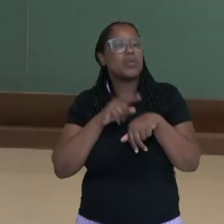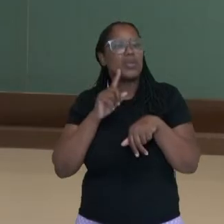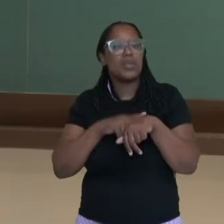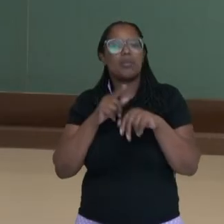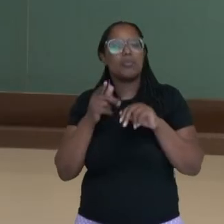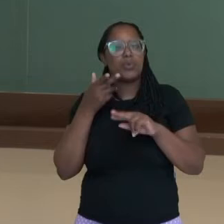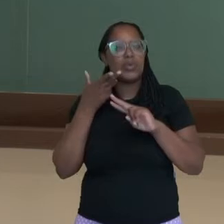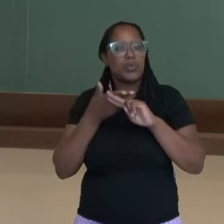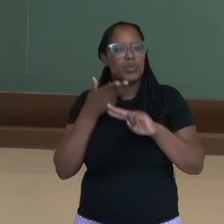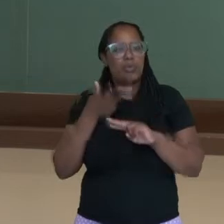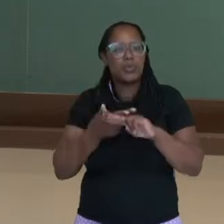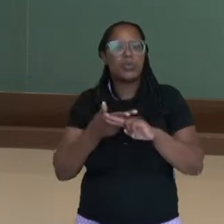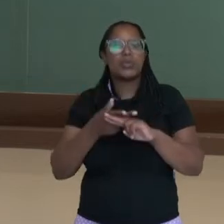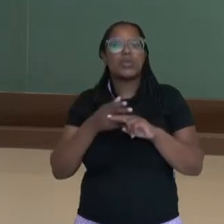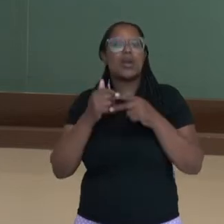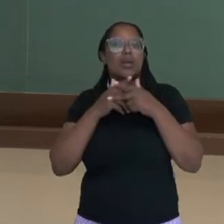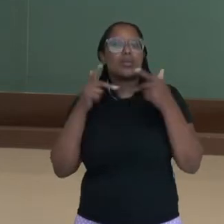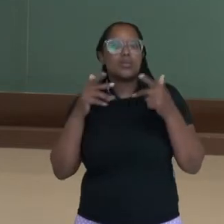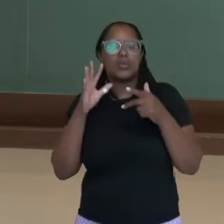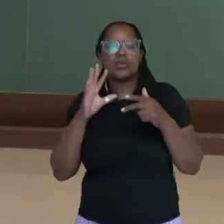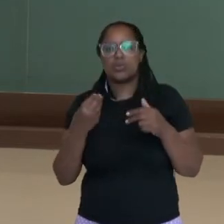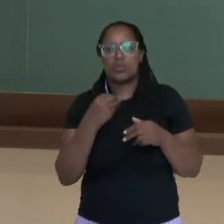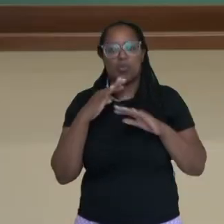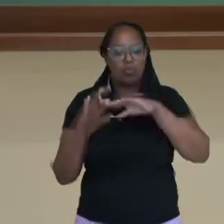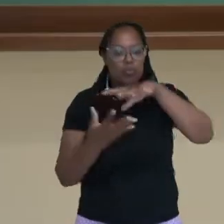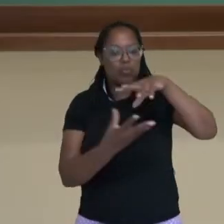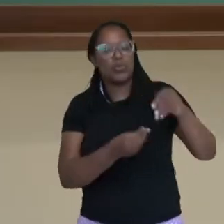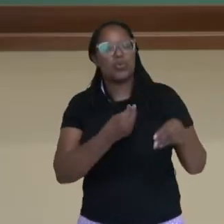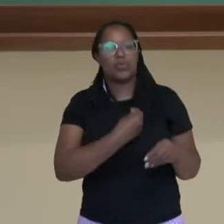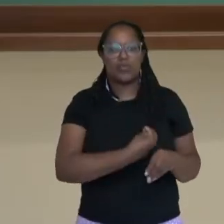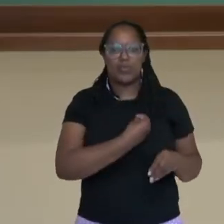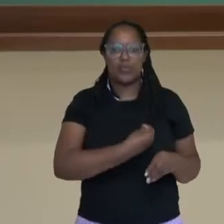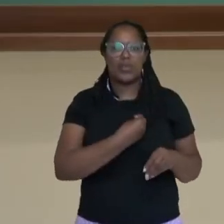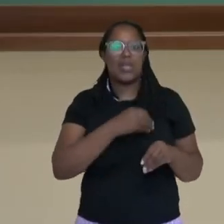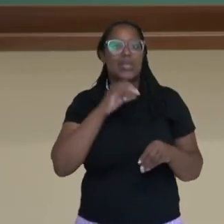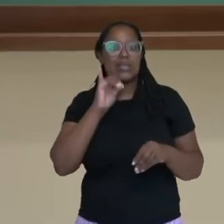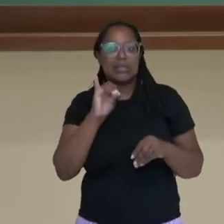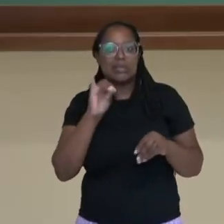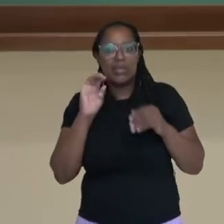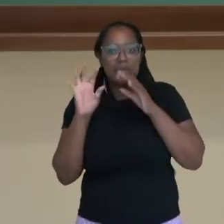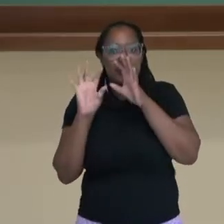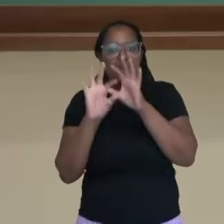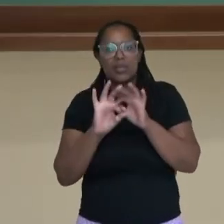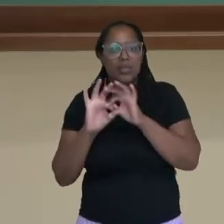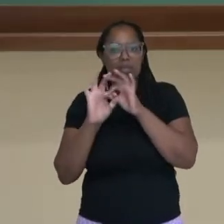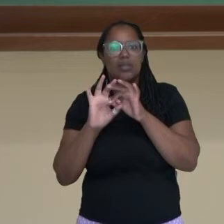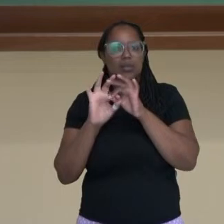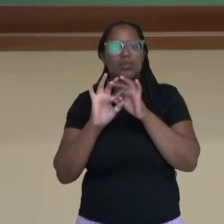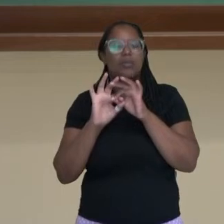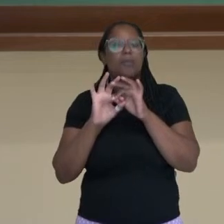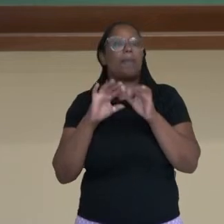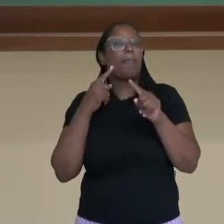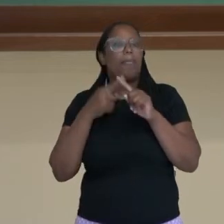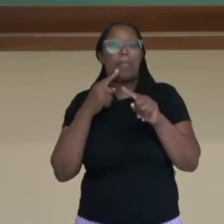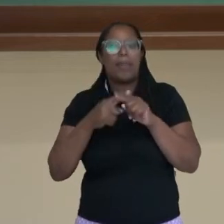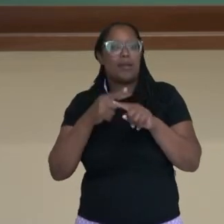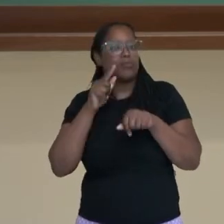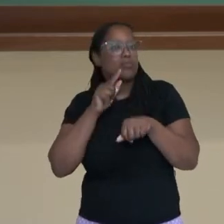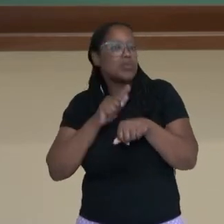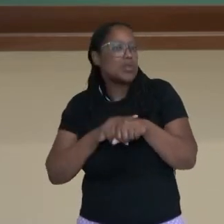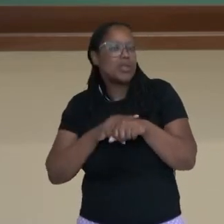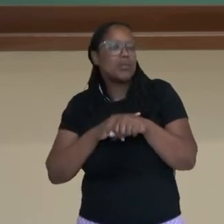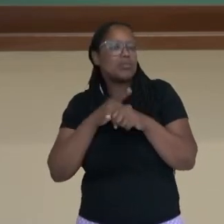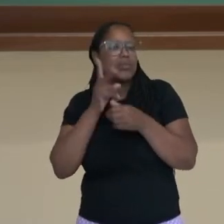ao cotidiano, às coisas do mundo vivido. Apesar de ser ligado ao cotidiano, né, esse tempo sagrado, ele